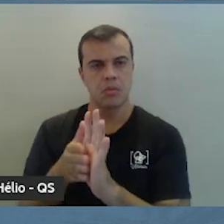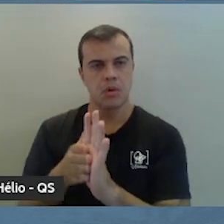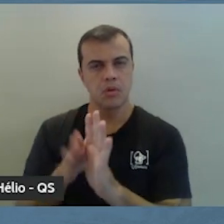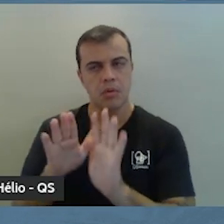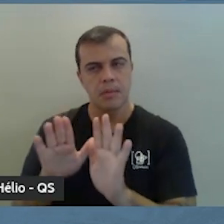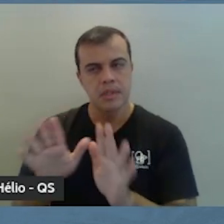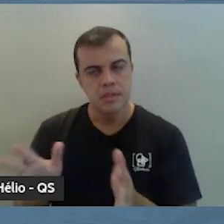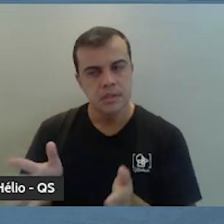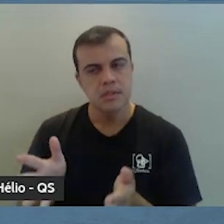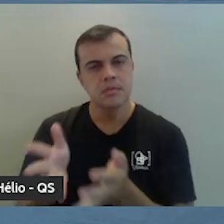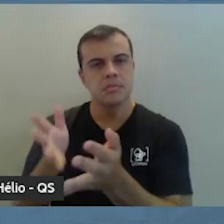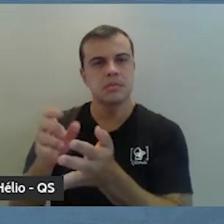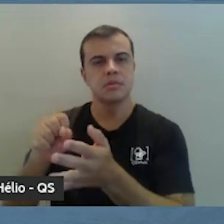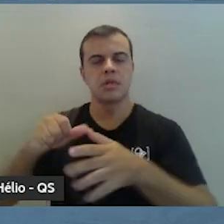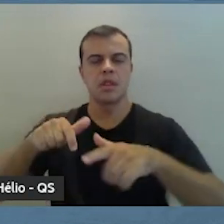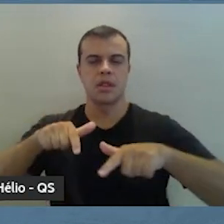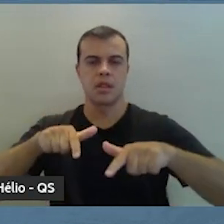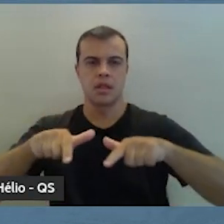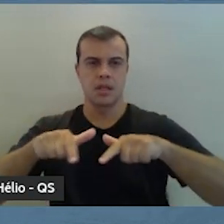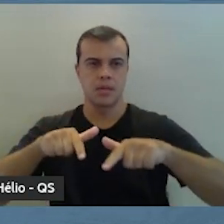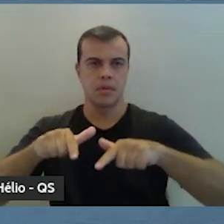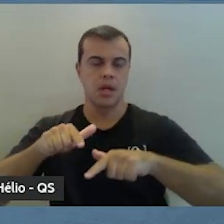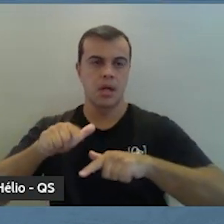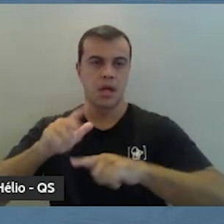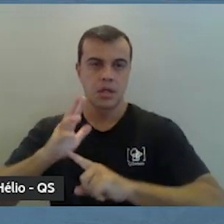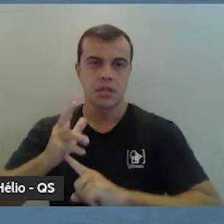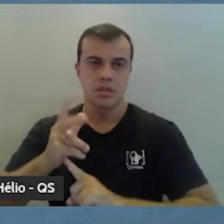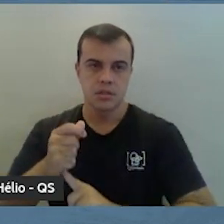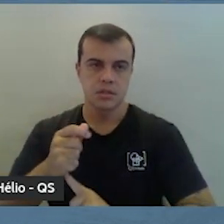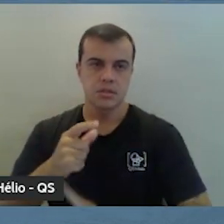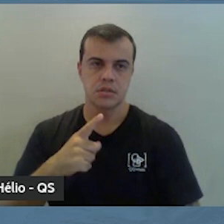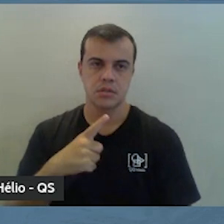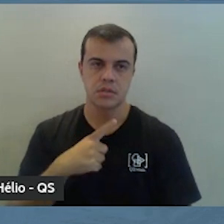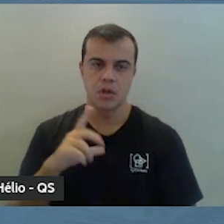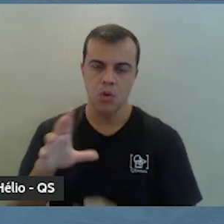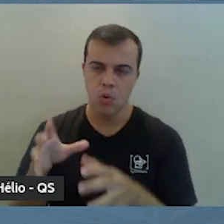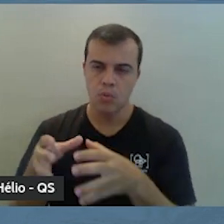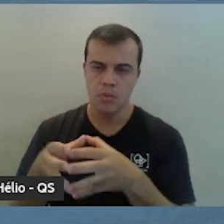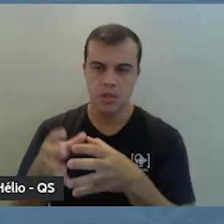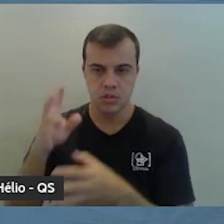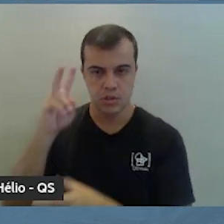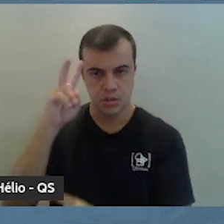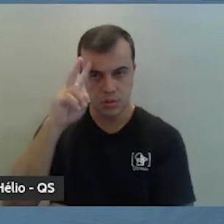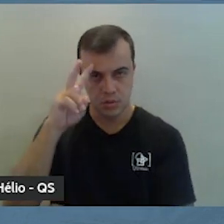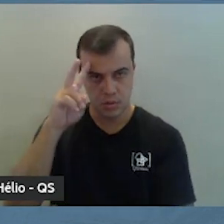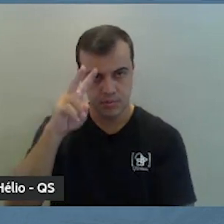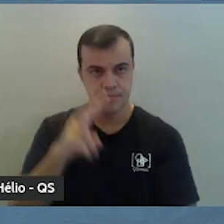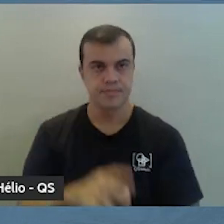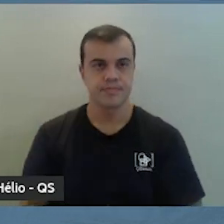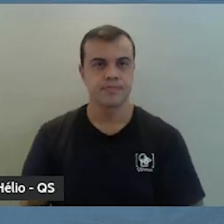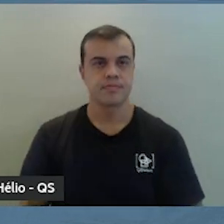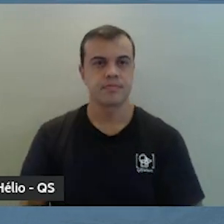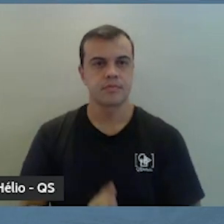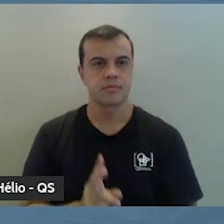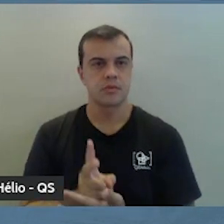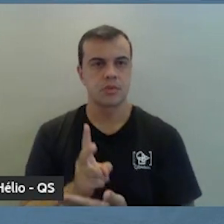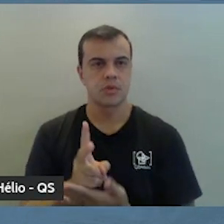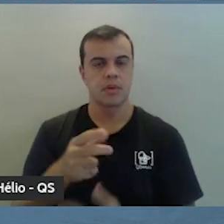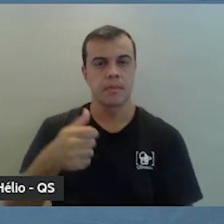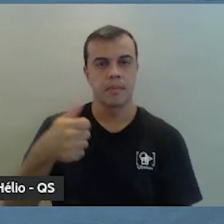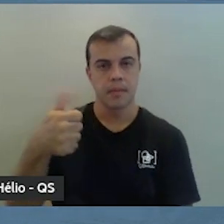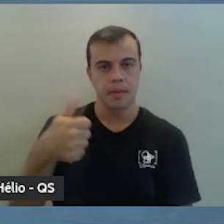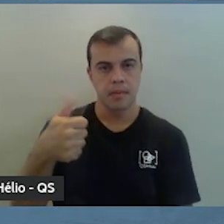inspirado justamente num trabalho de uma artista que vem de uma comunidade tradicional. Então, seguindo, nosso